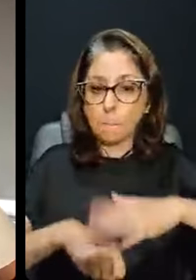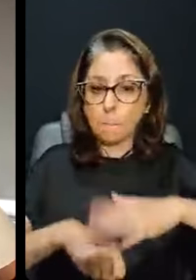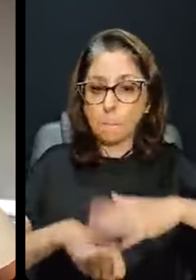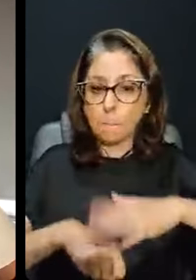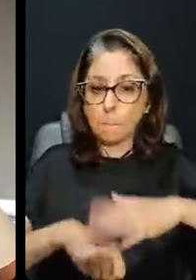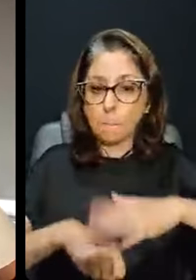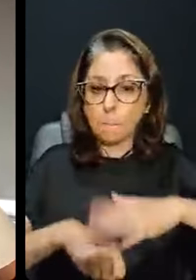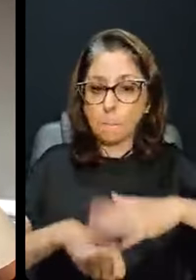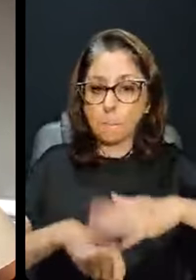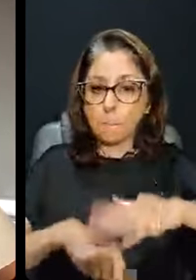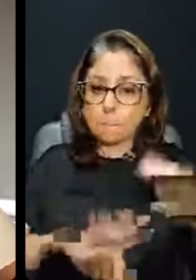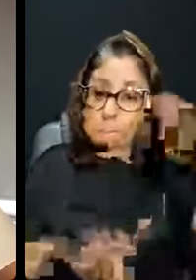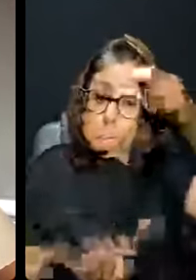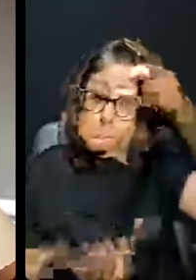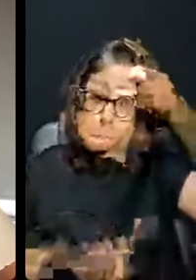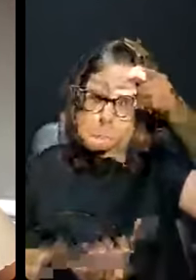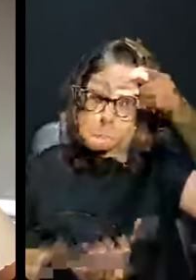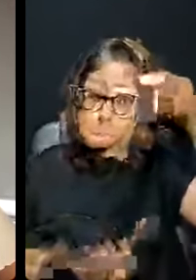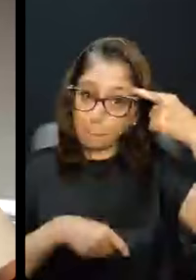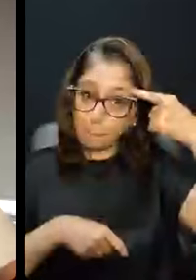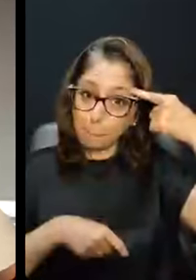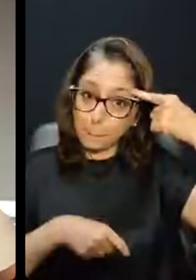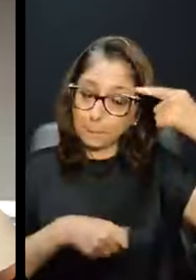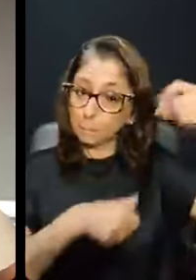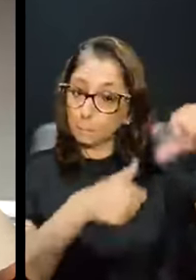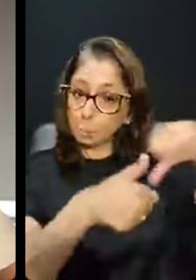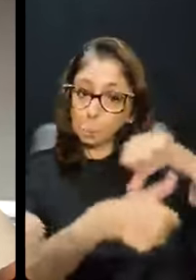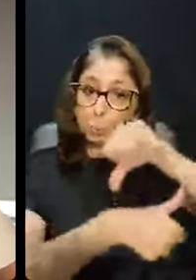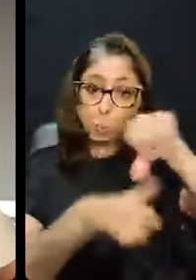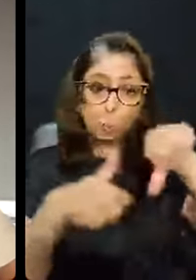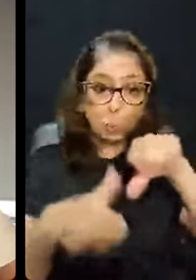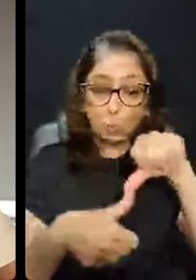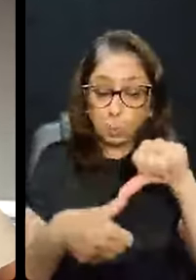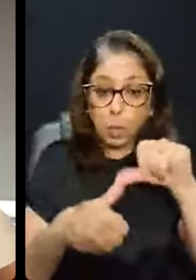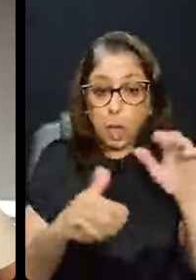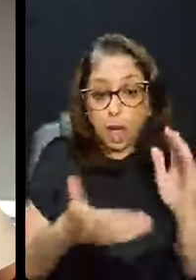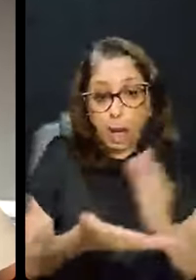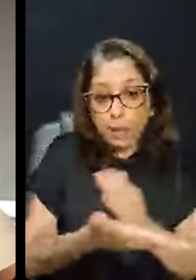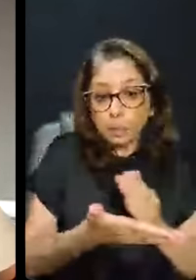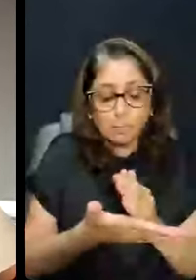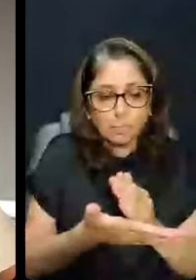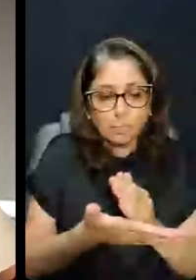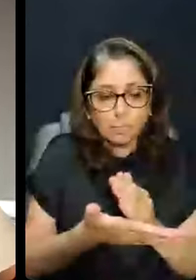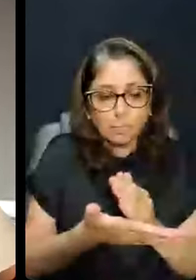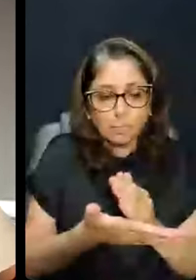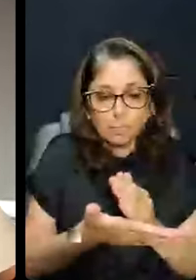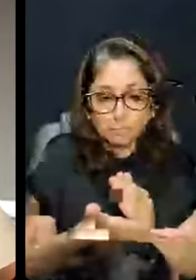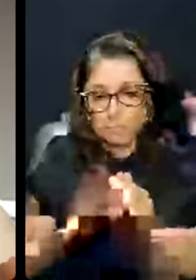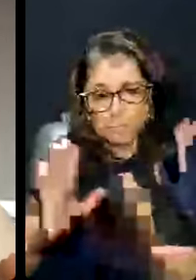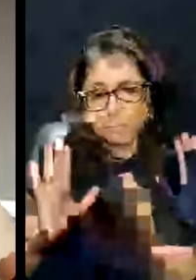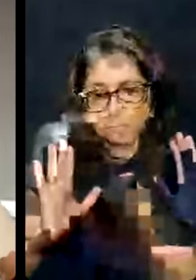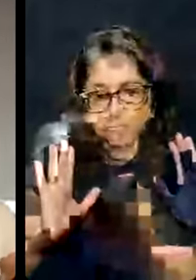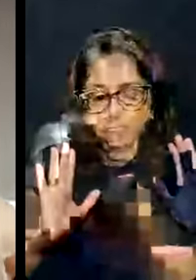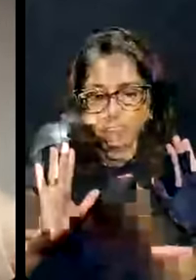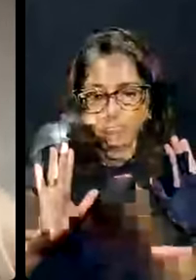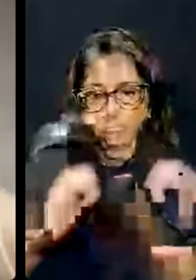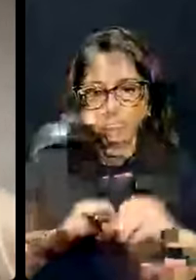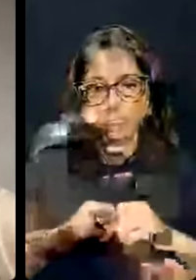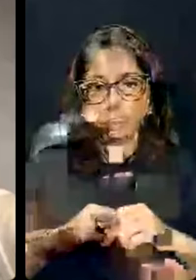A princípio, Deu uma. não conseguem olhar. Por favor.